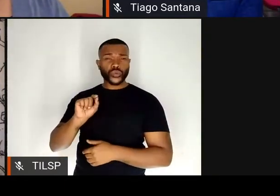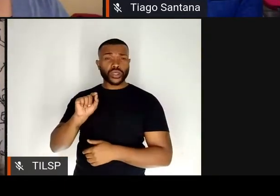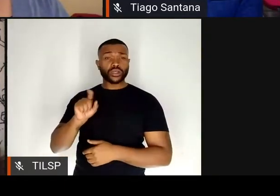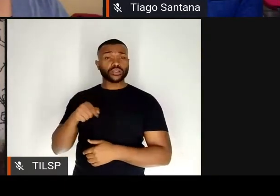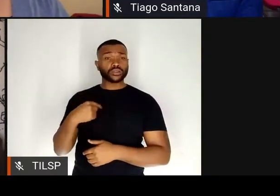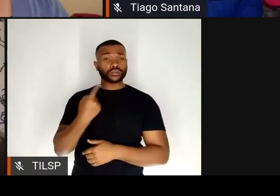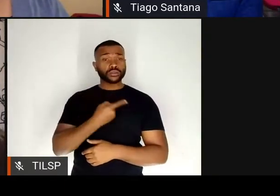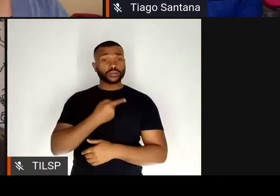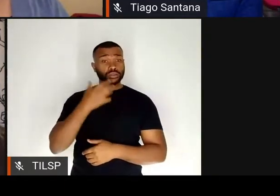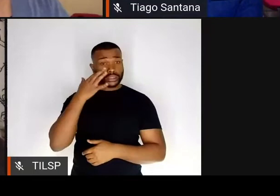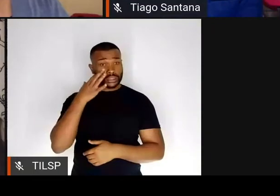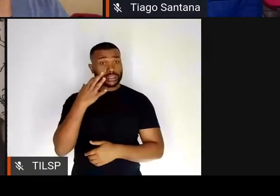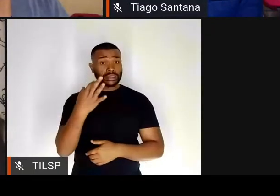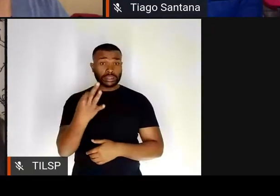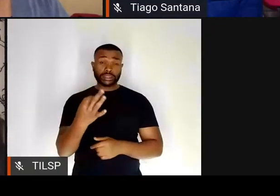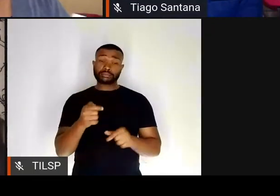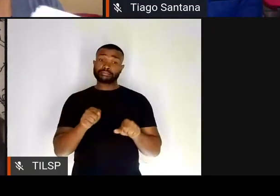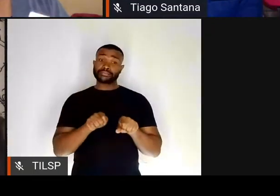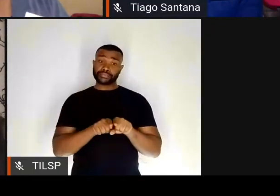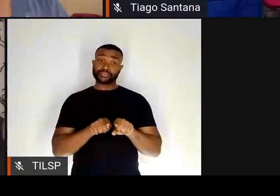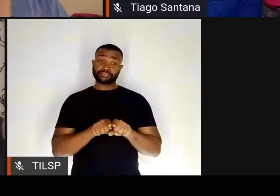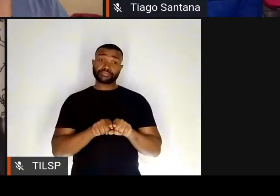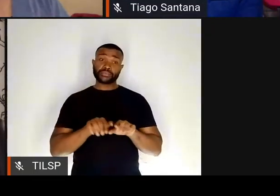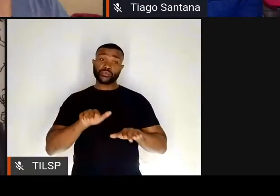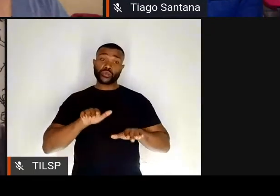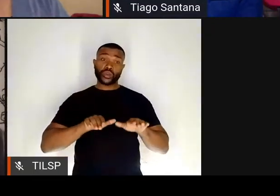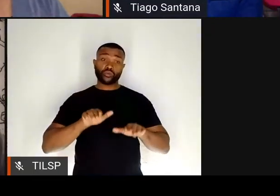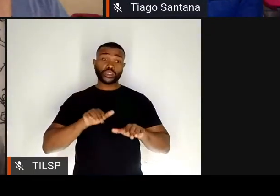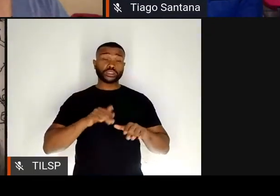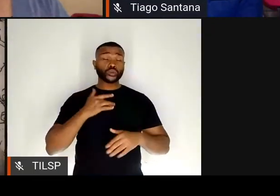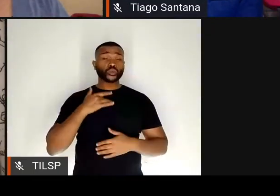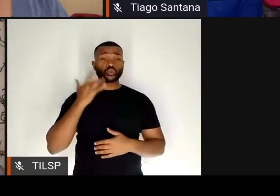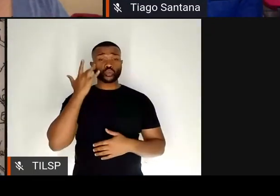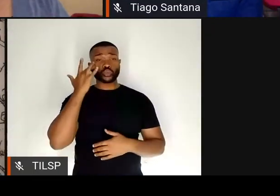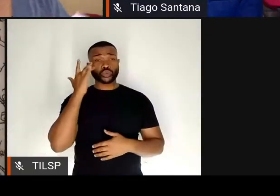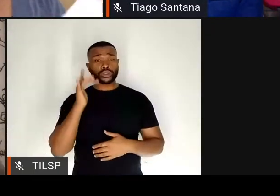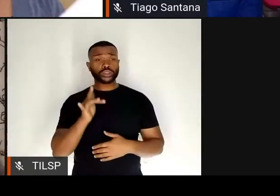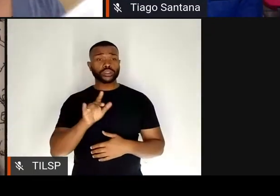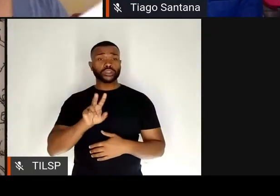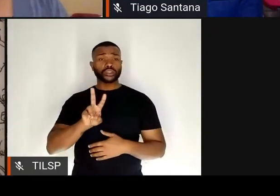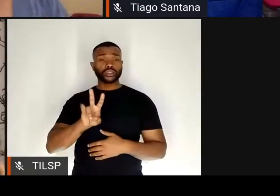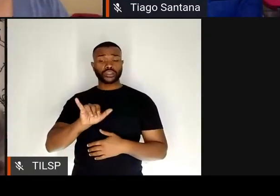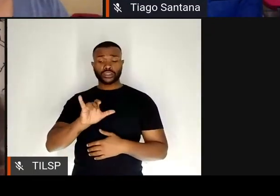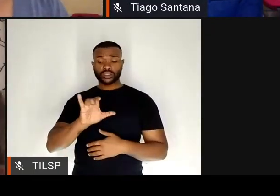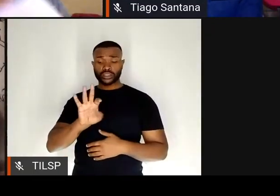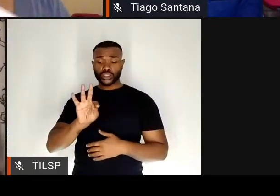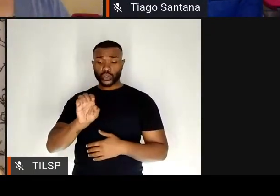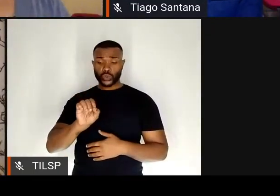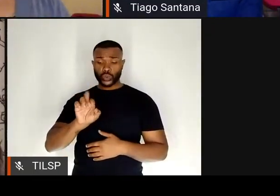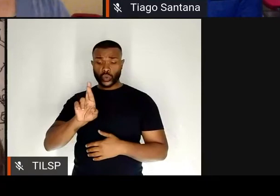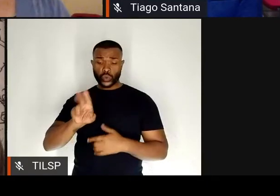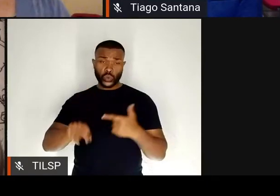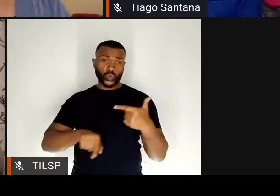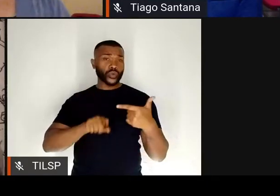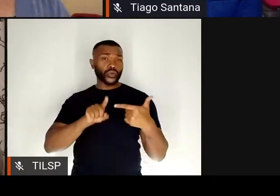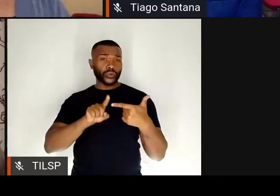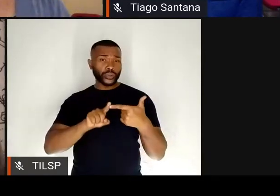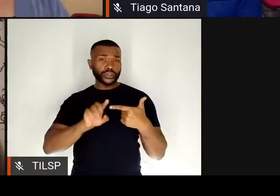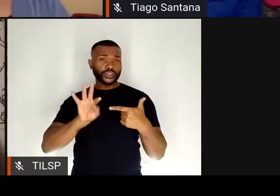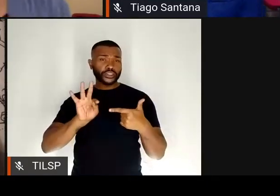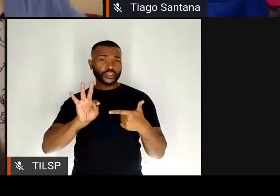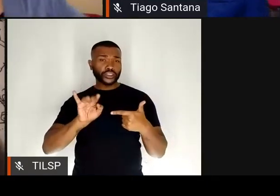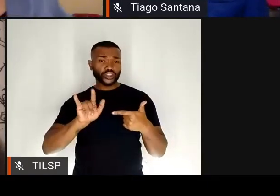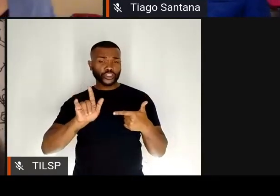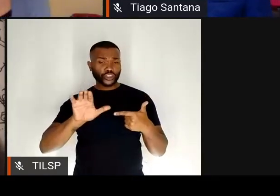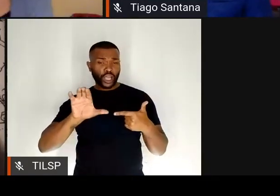ouvi-los também, né? Quer dizer, talvez, não sei se Victor ou Thiago gostariam agora de